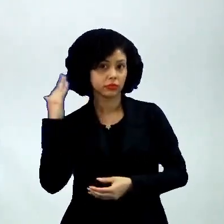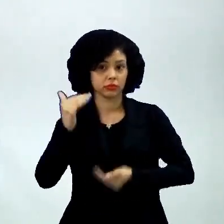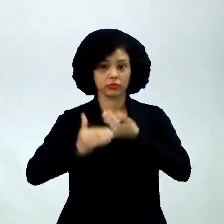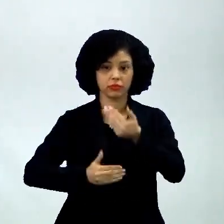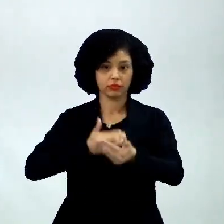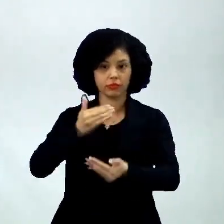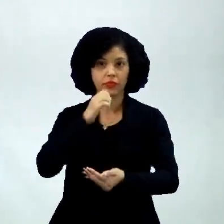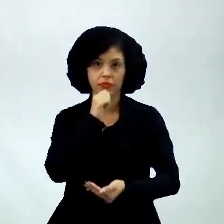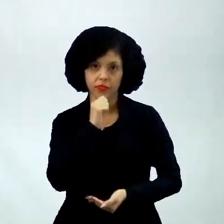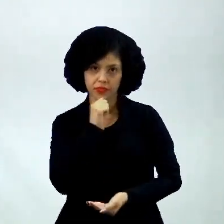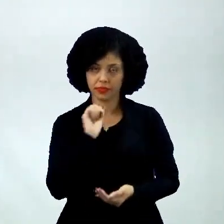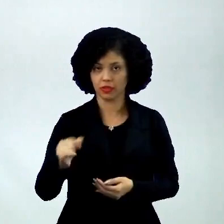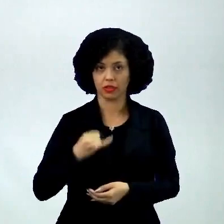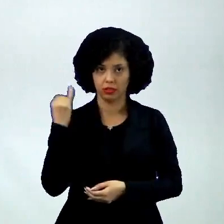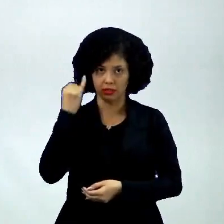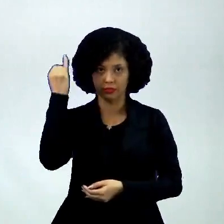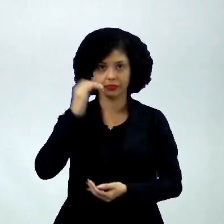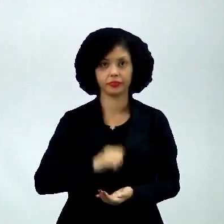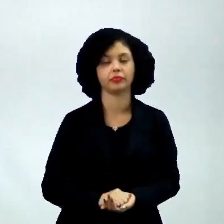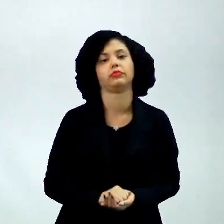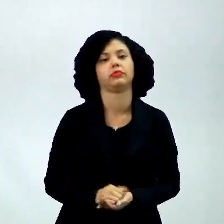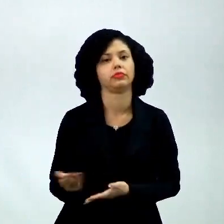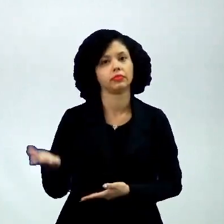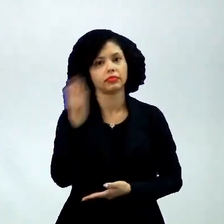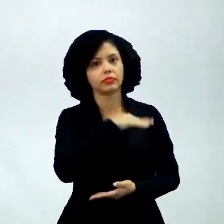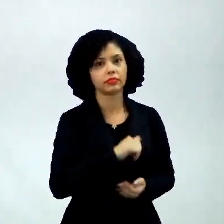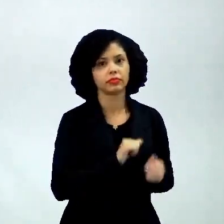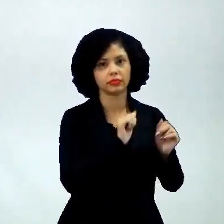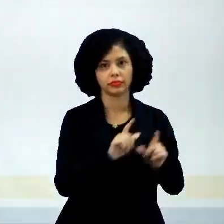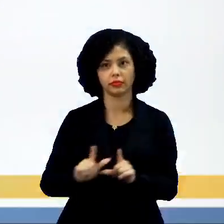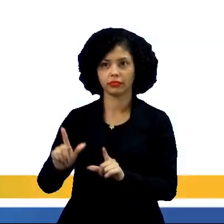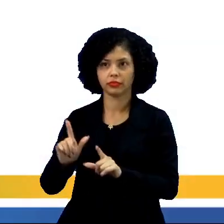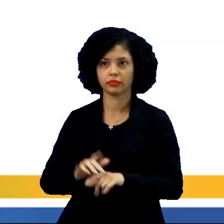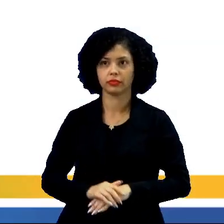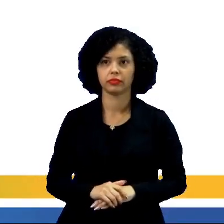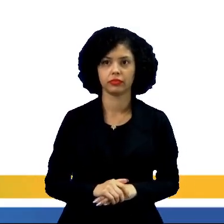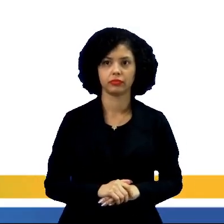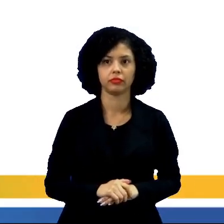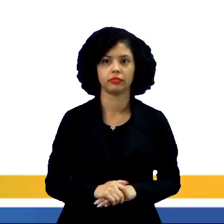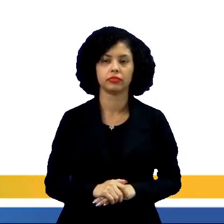água ocorre, qual é a importância dele. Então vamos lá, acompanhem comigo.